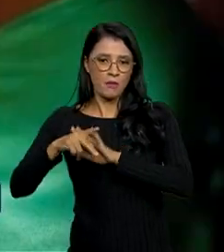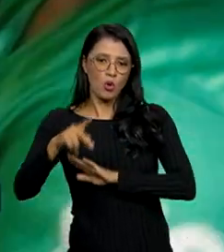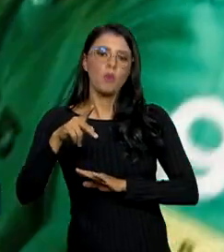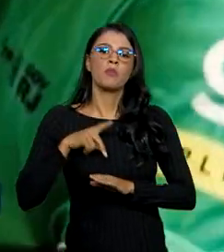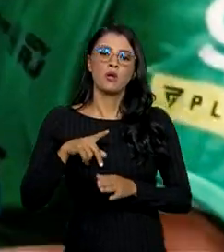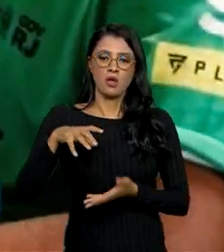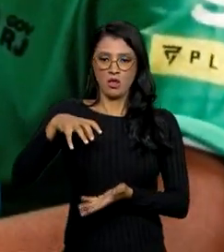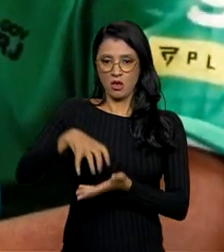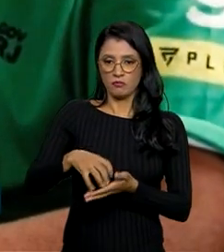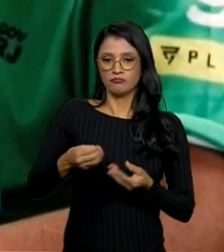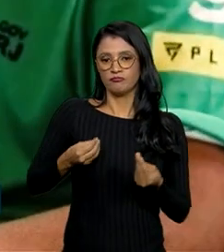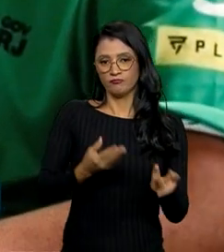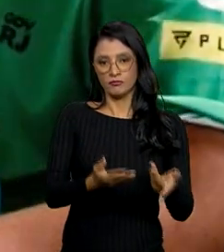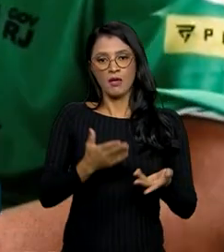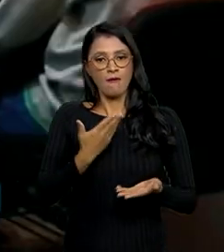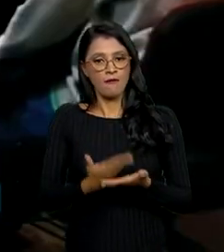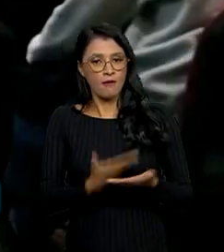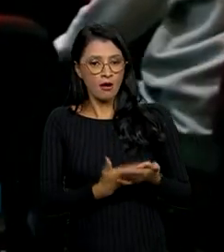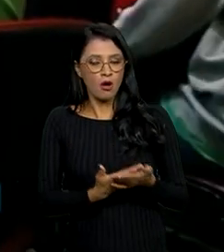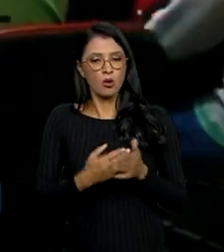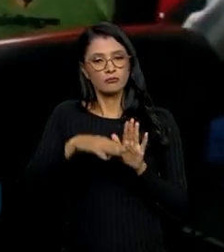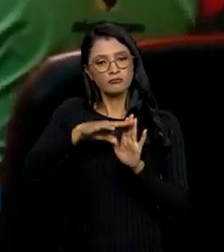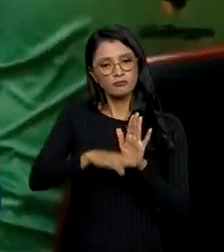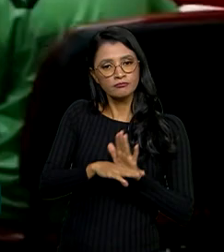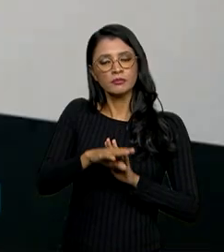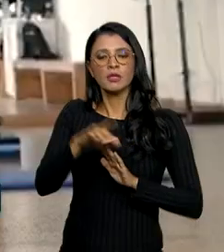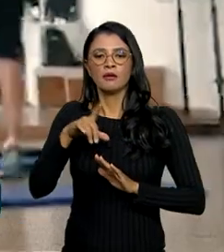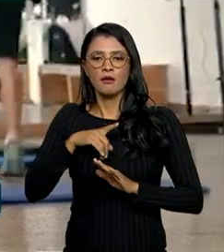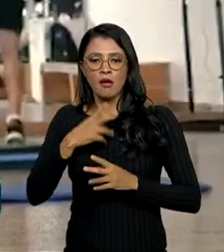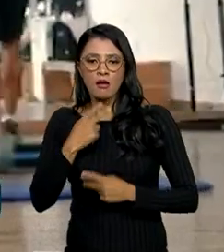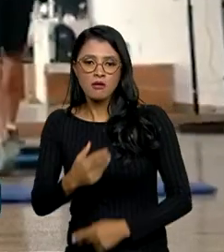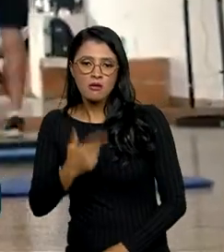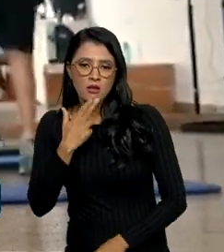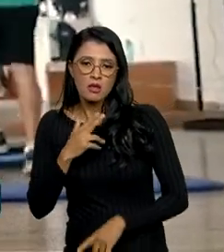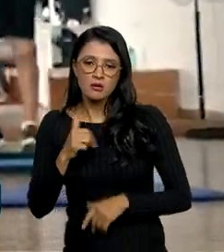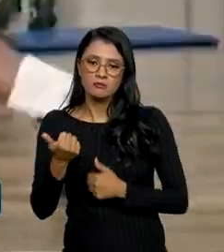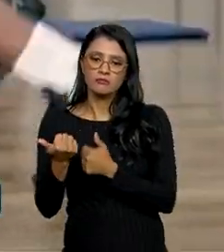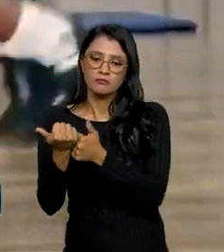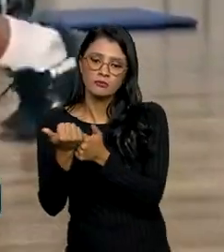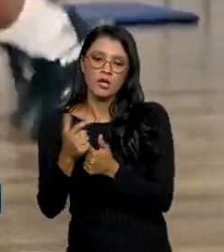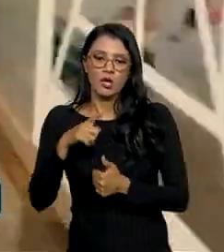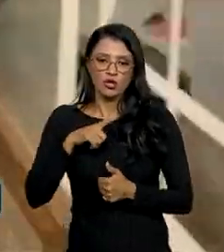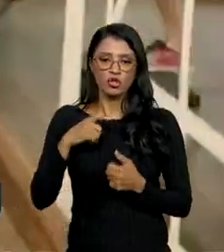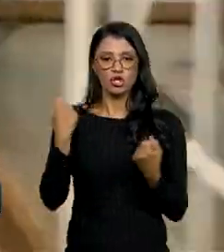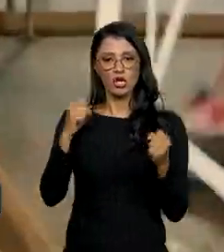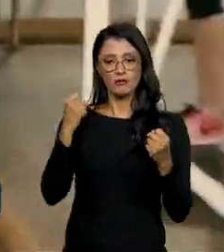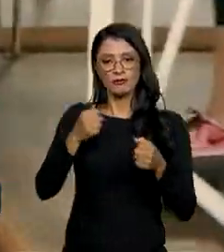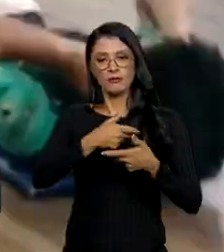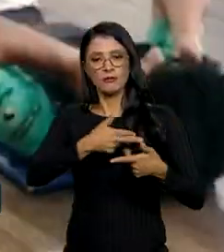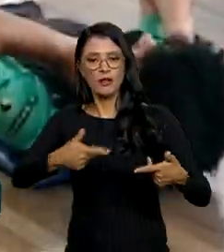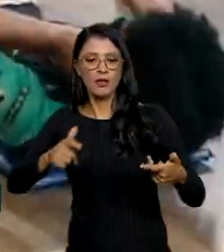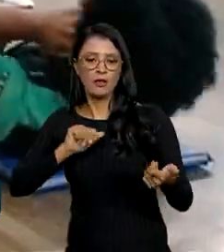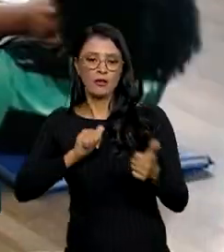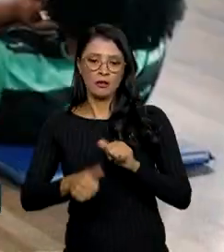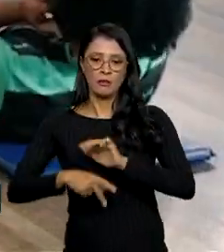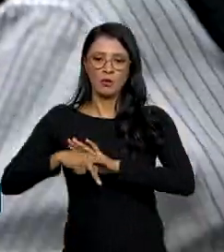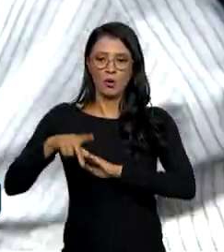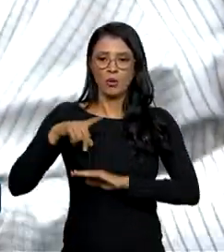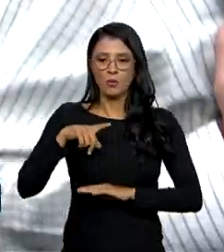que oferece aulas de programação, inglês e dá suporte à formação de e-atletas, profissionais de